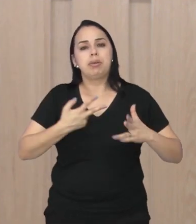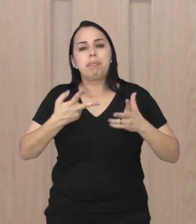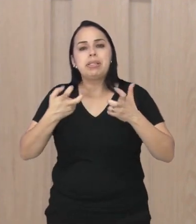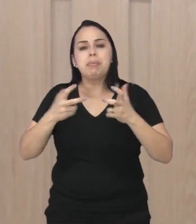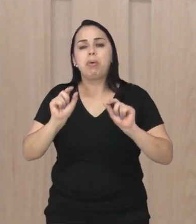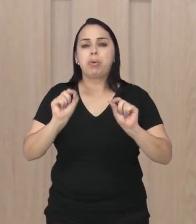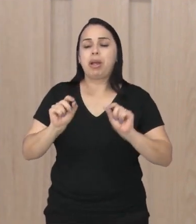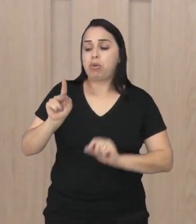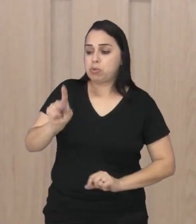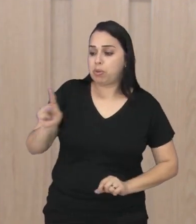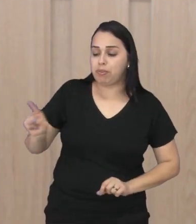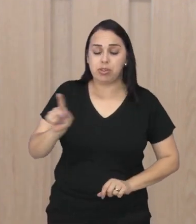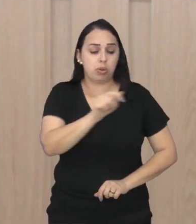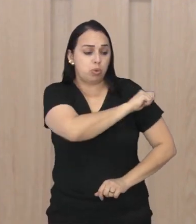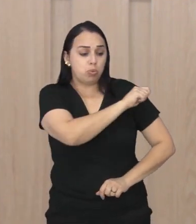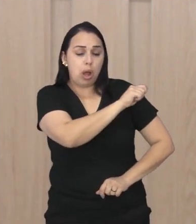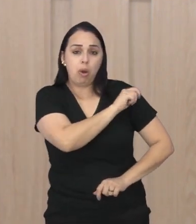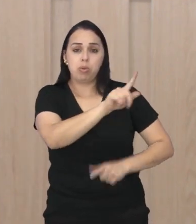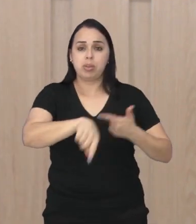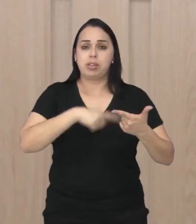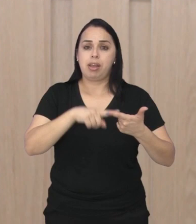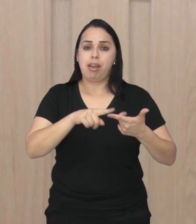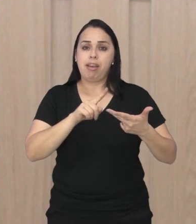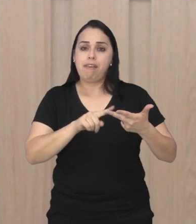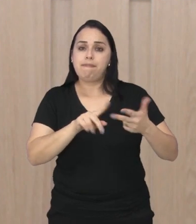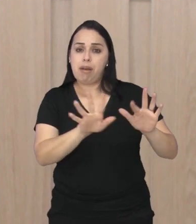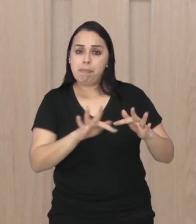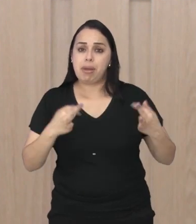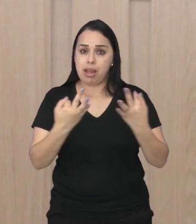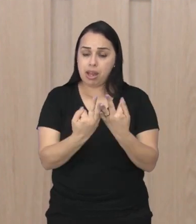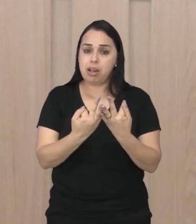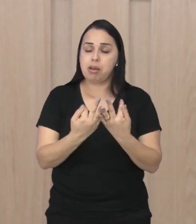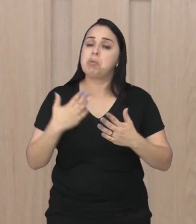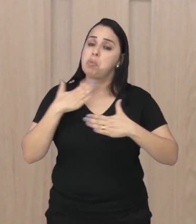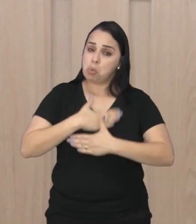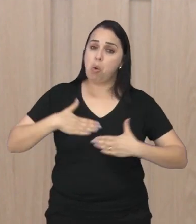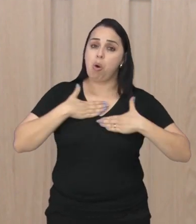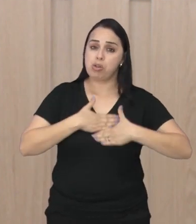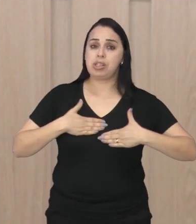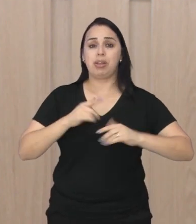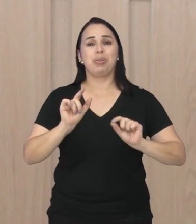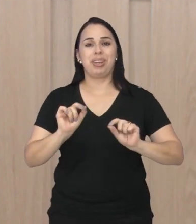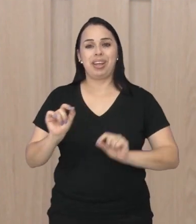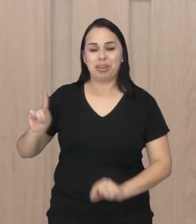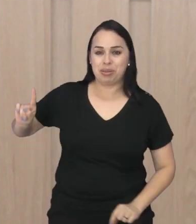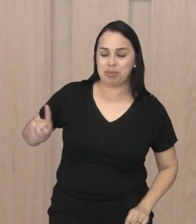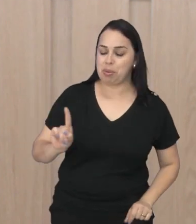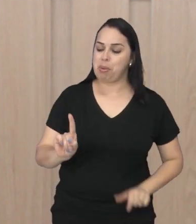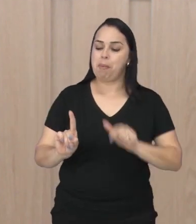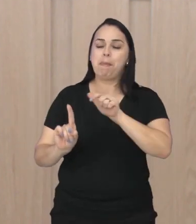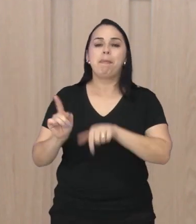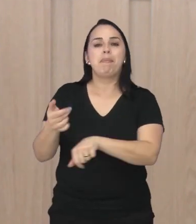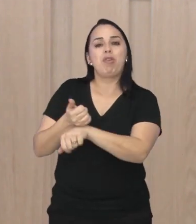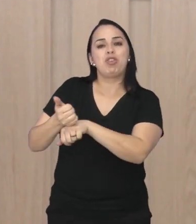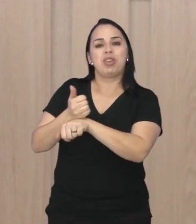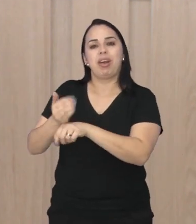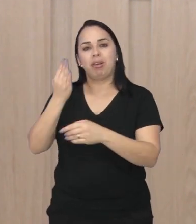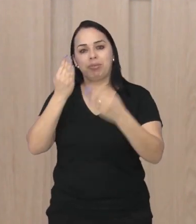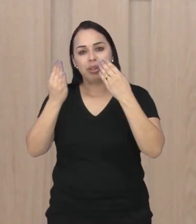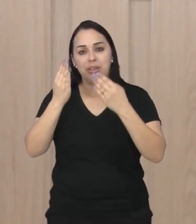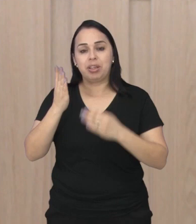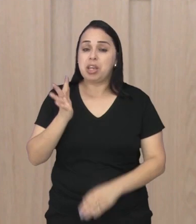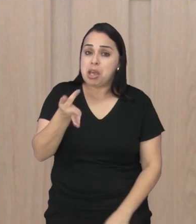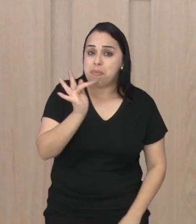uma satisfação dos professores, dos alunos, das famílias, de poder contar com mais esse serviço nas escolas, e a gente